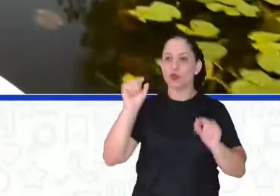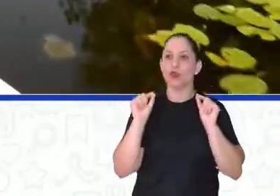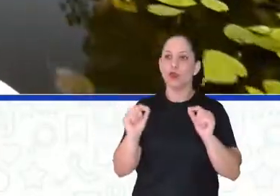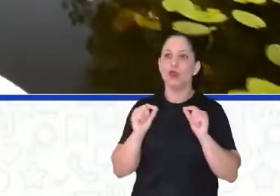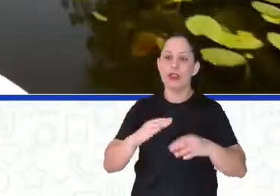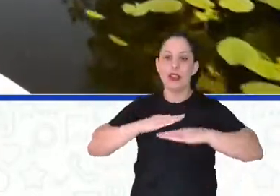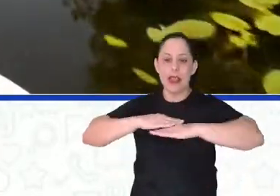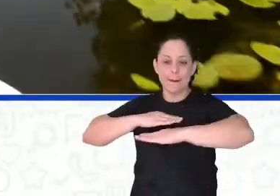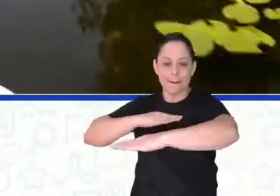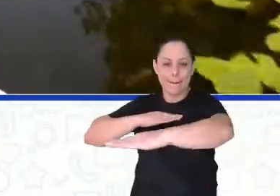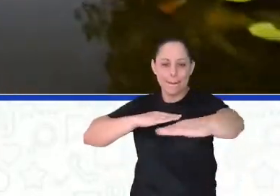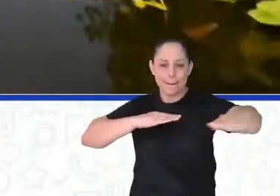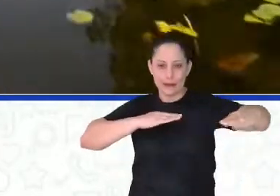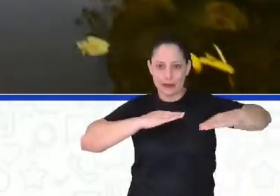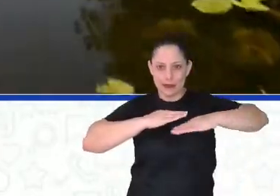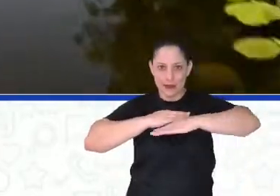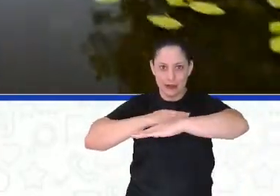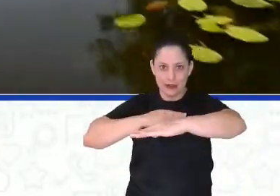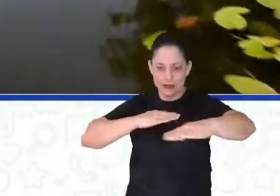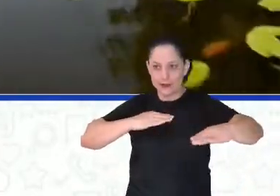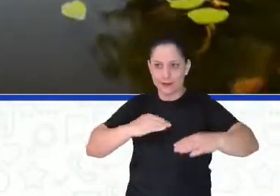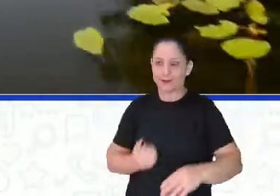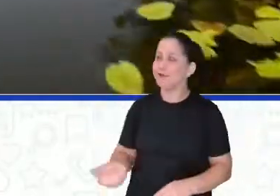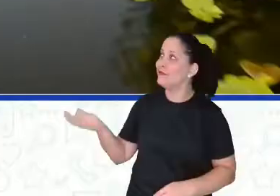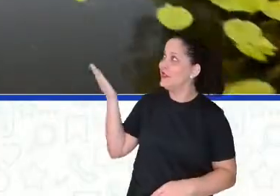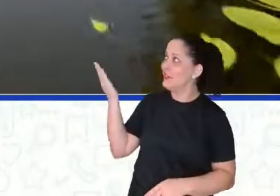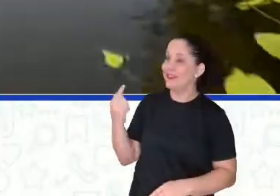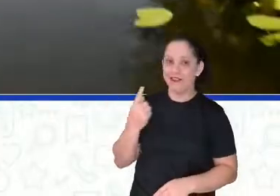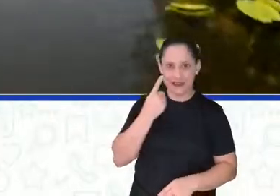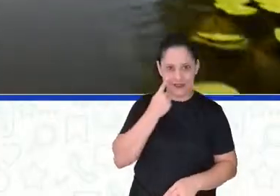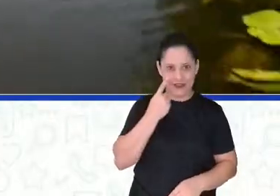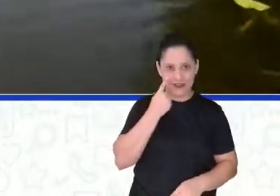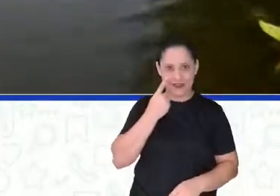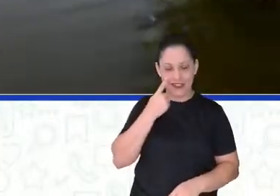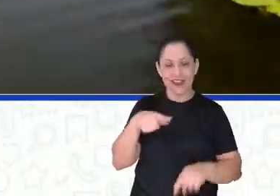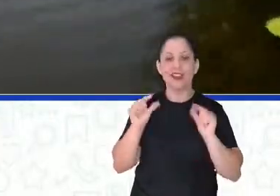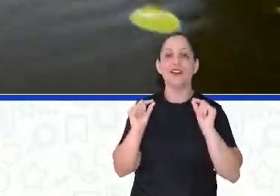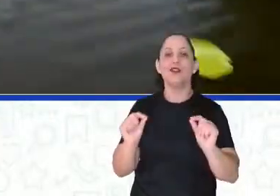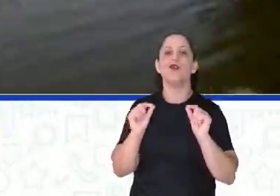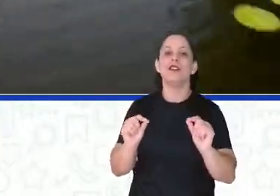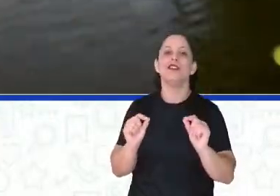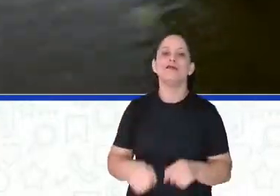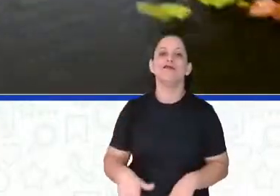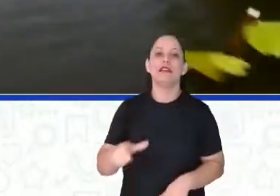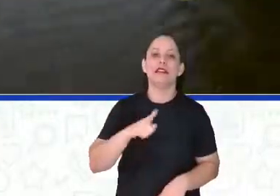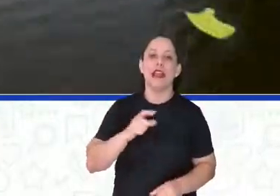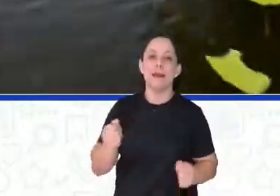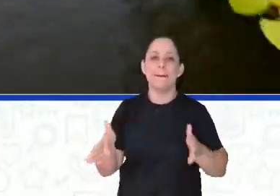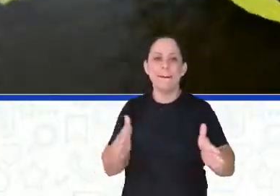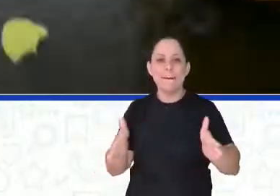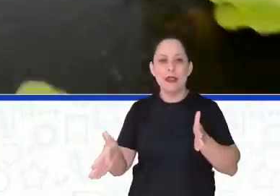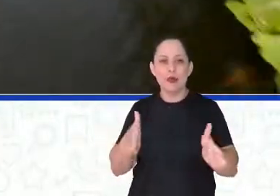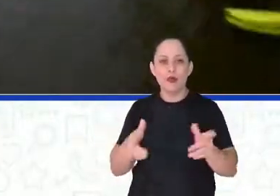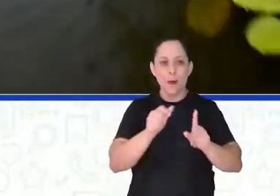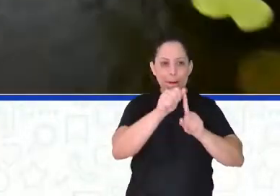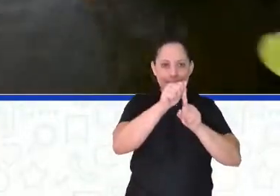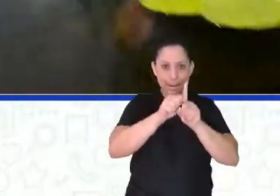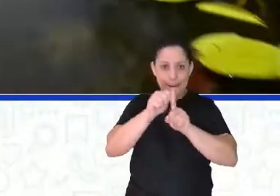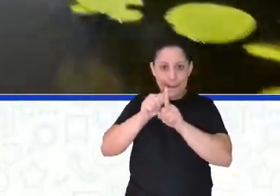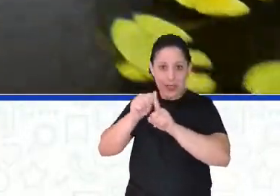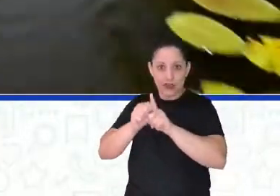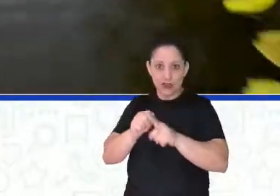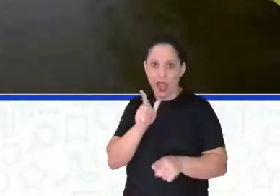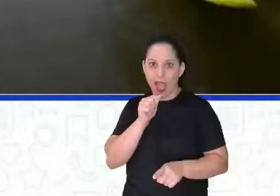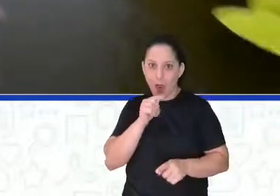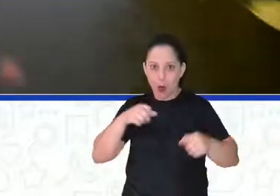Então, essa representação aqui, a gente vai ver que em alguns períodos do ano é muita água,